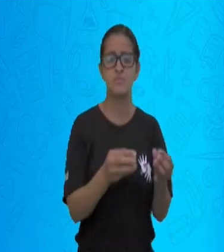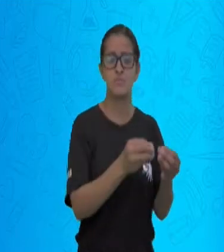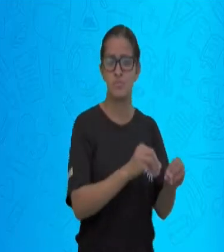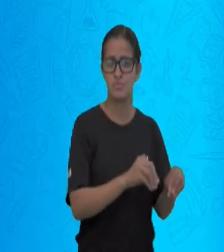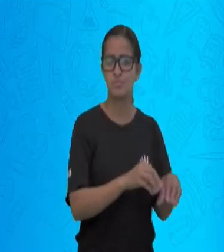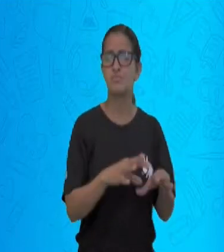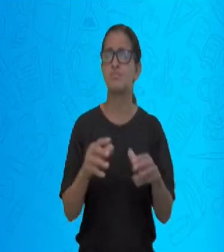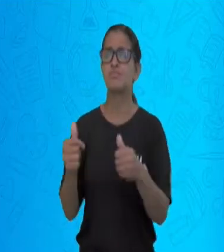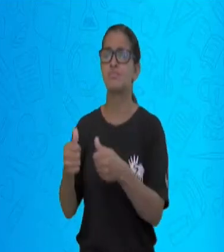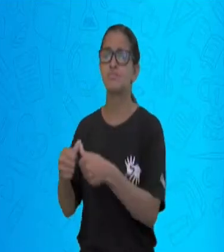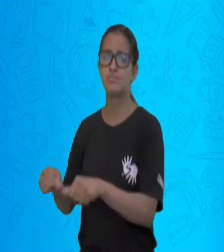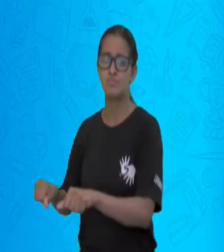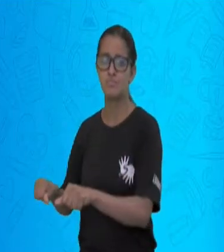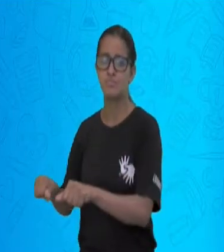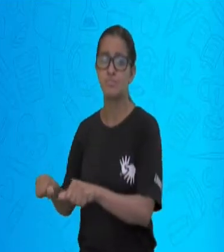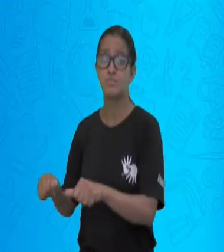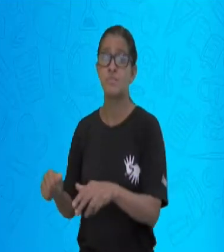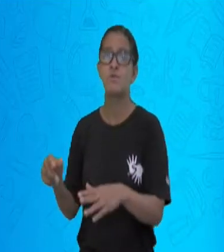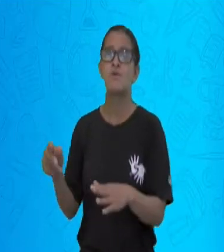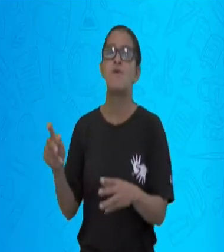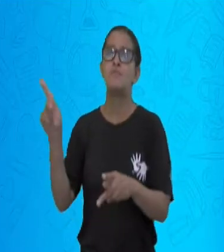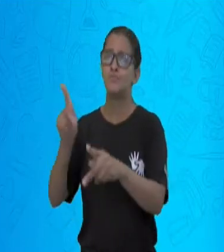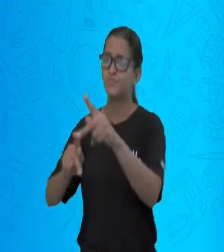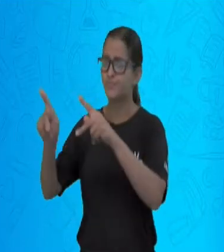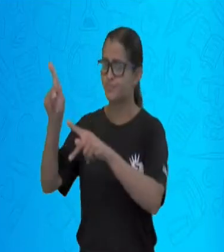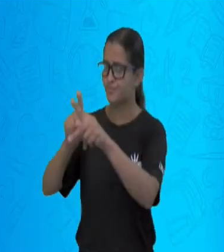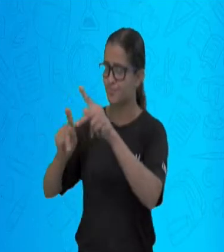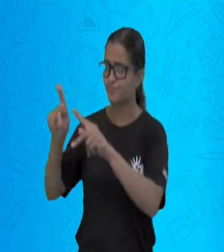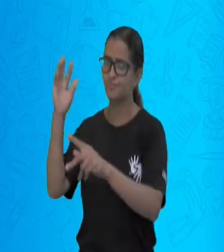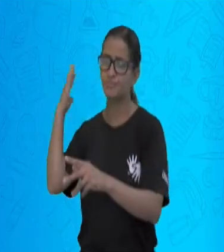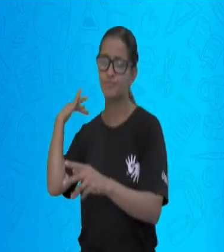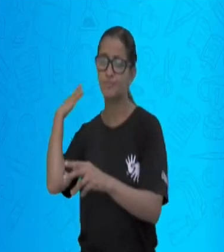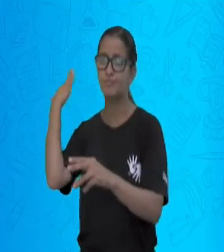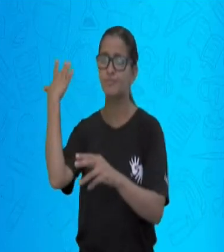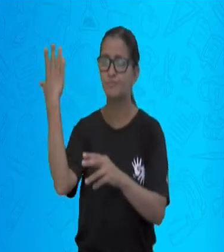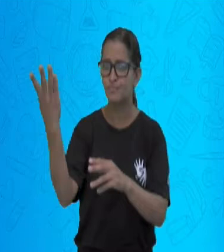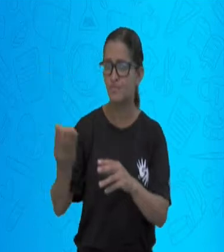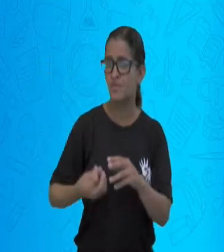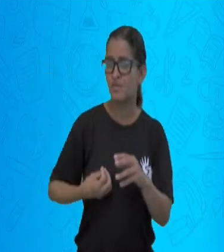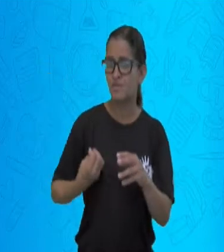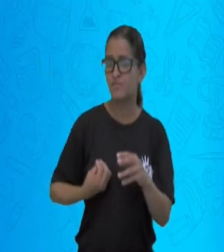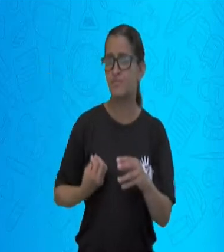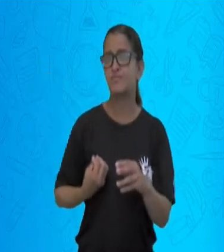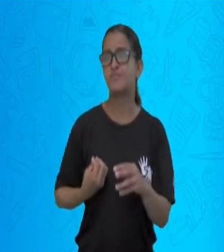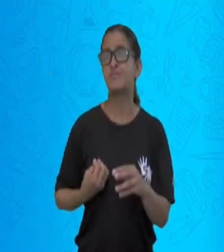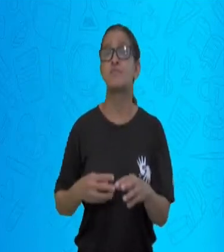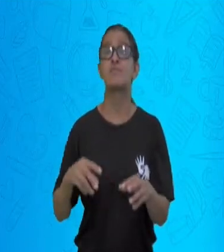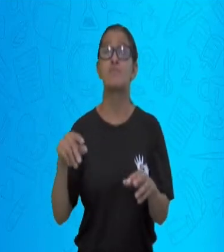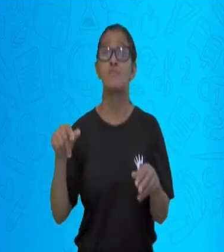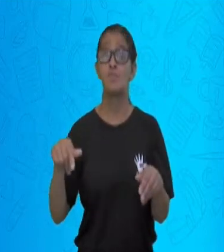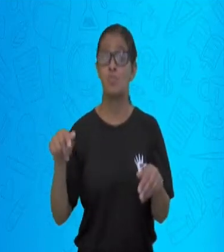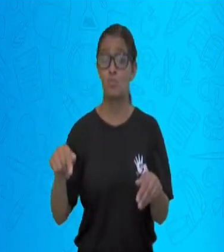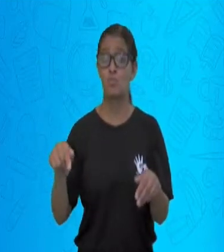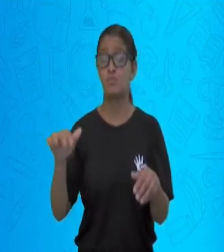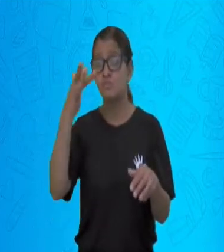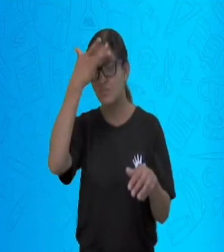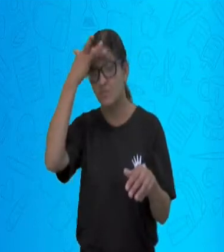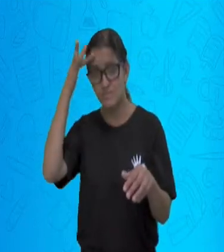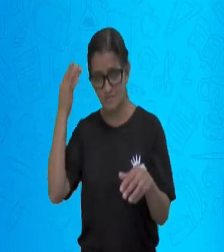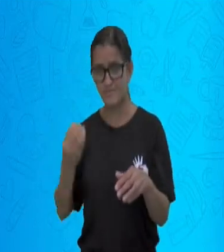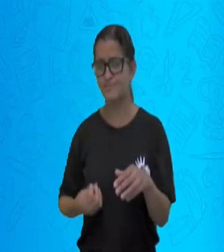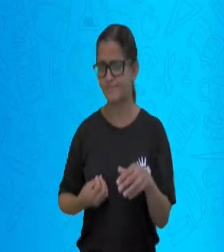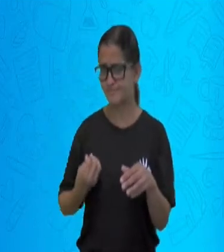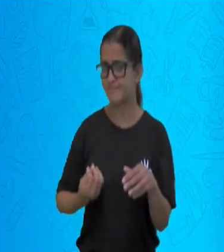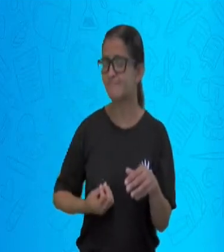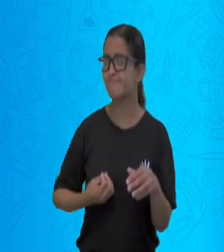registrar aquilo que os povos antigos, como os povos antigos viviam e como hoje nós atualmente vivemos,